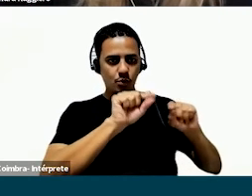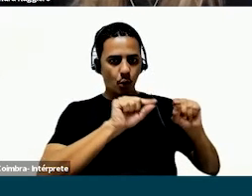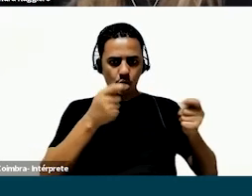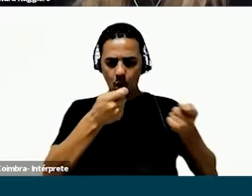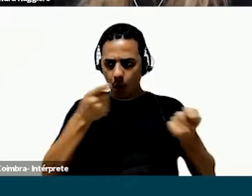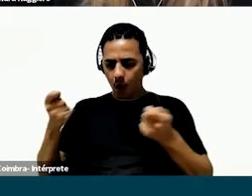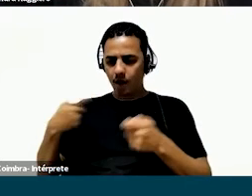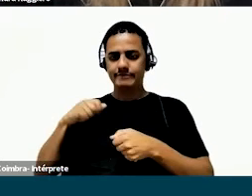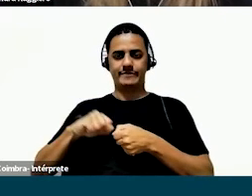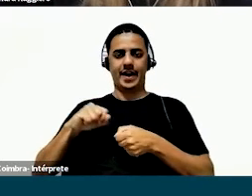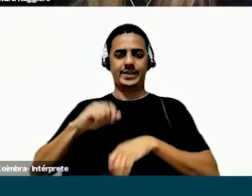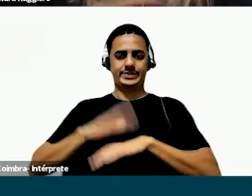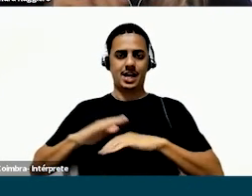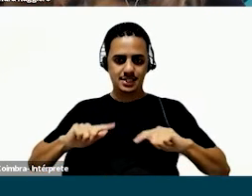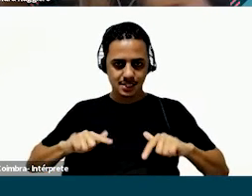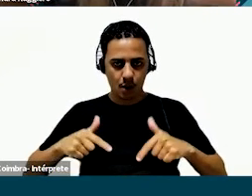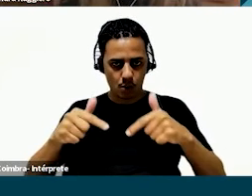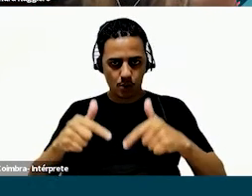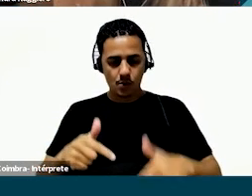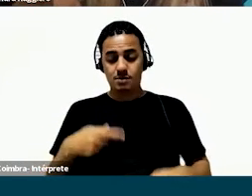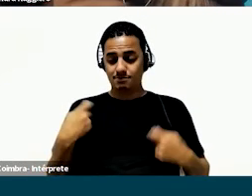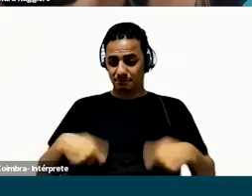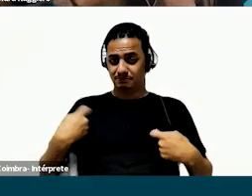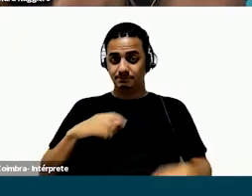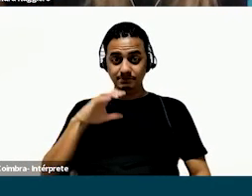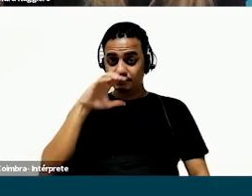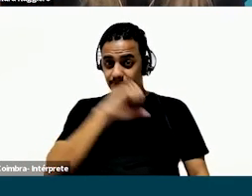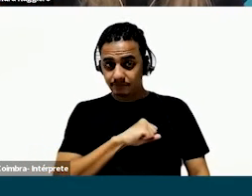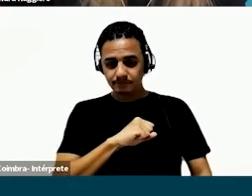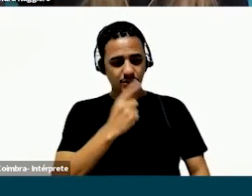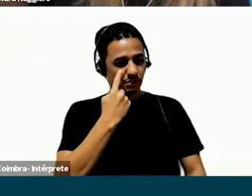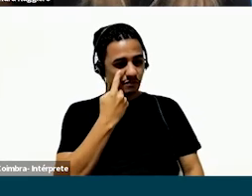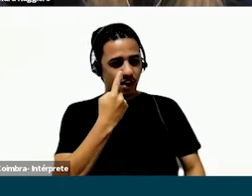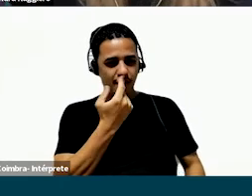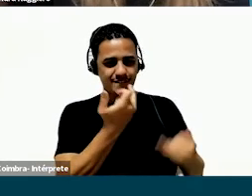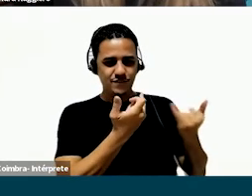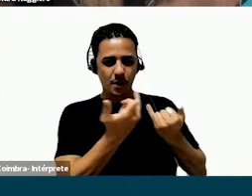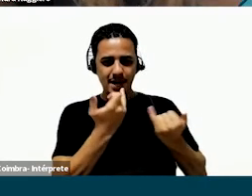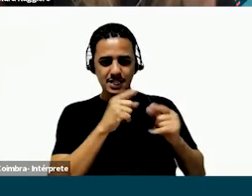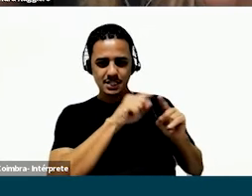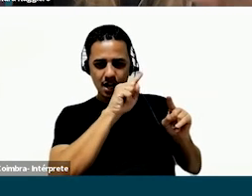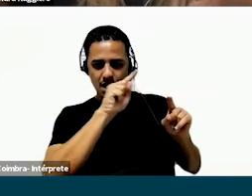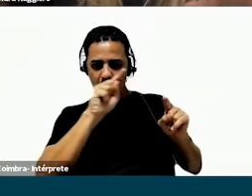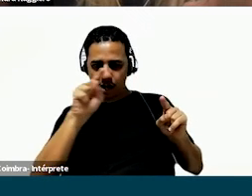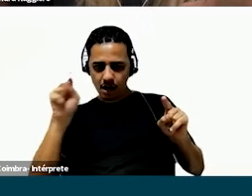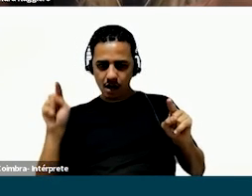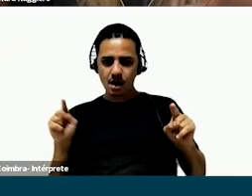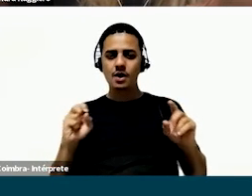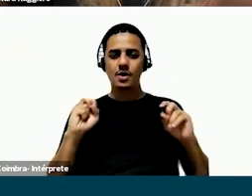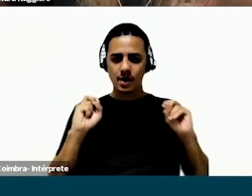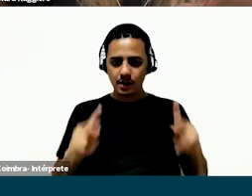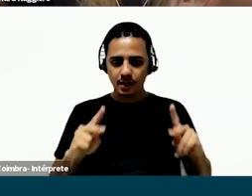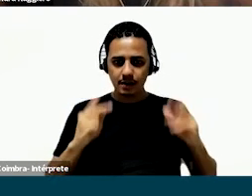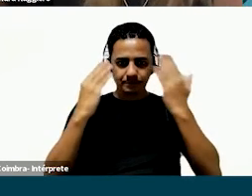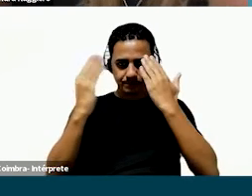recebidas no painel de controle. Então, onde tinham que, rapidamente, ver as informações fornecidas pelo painel